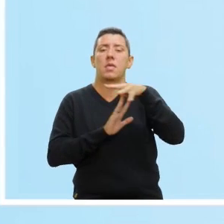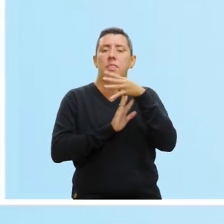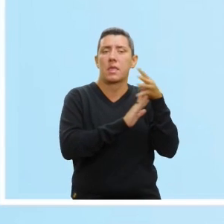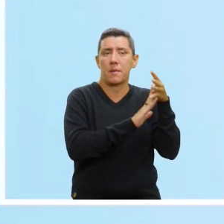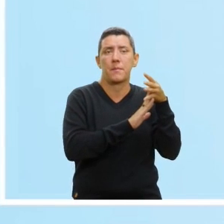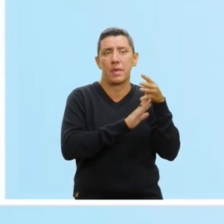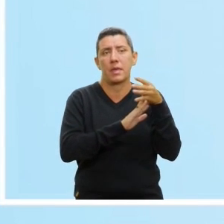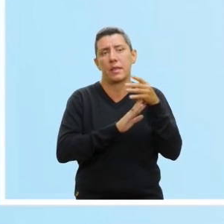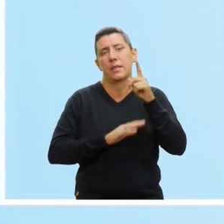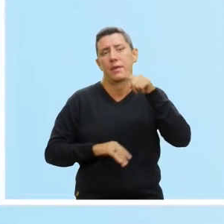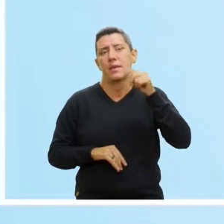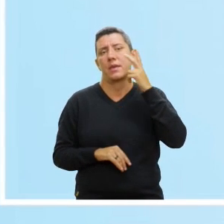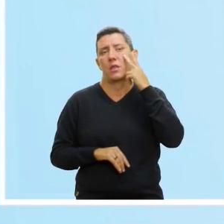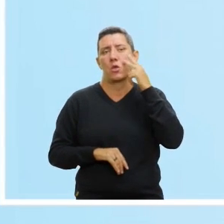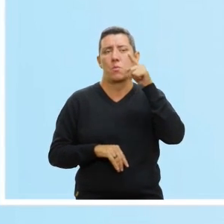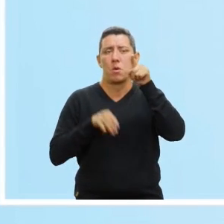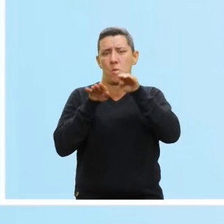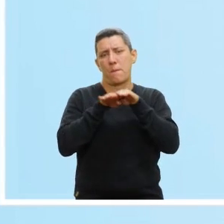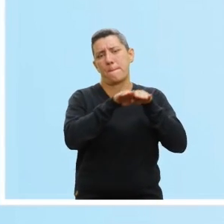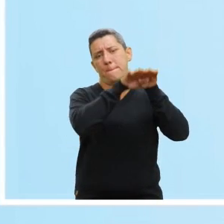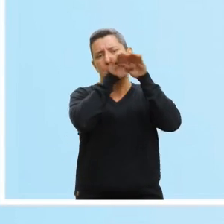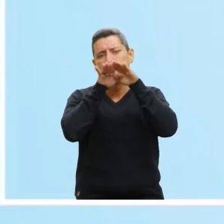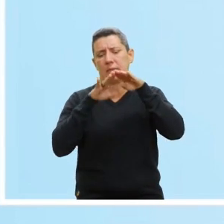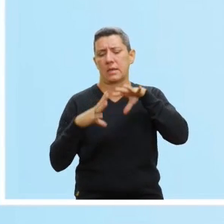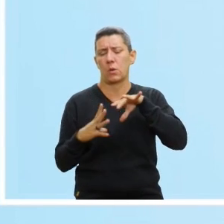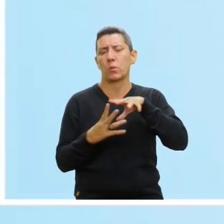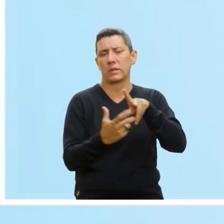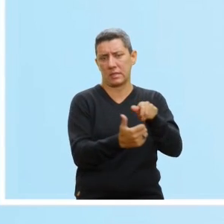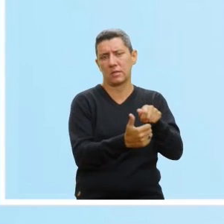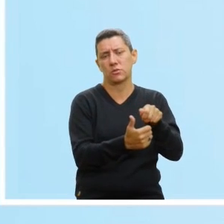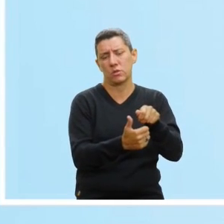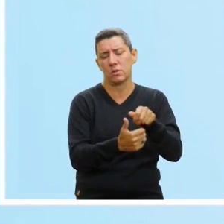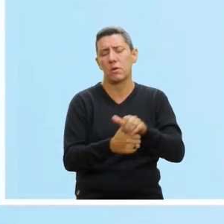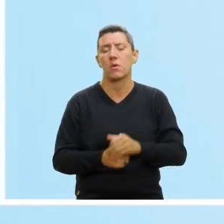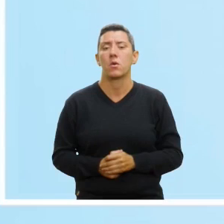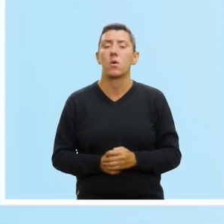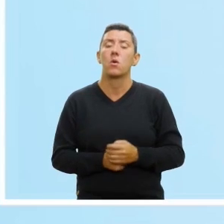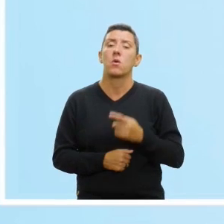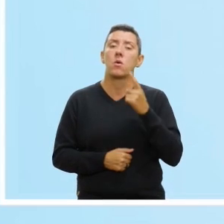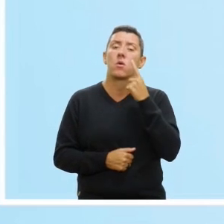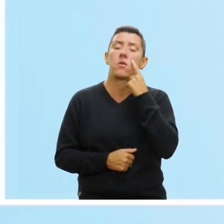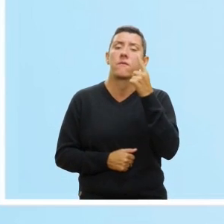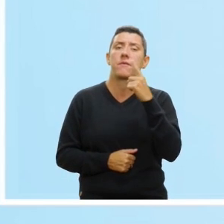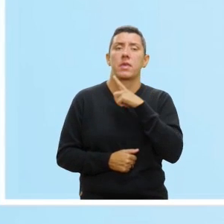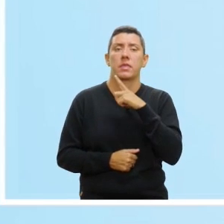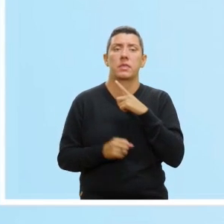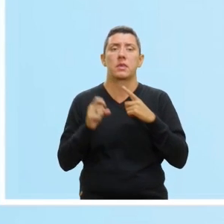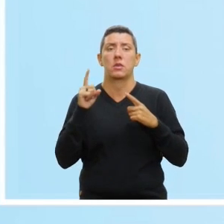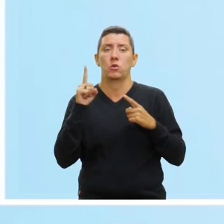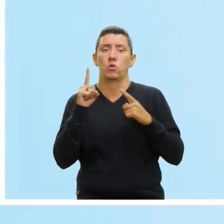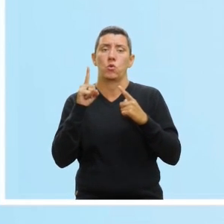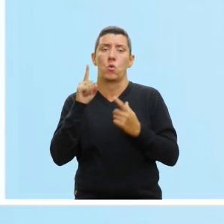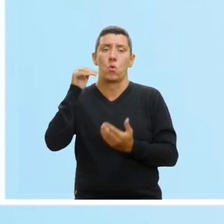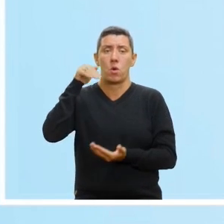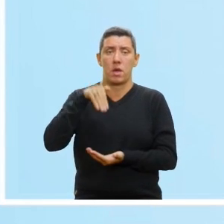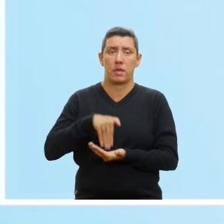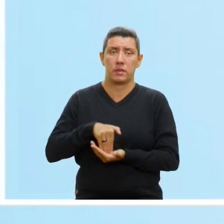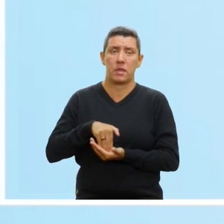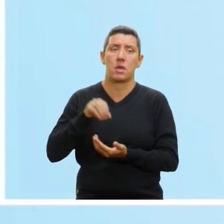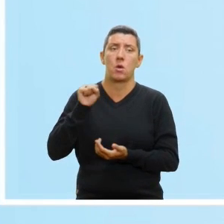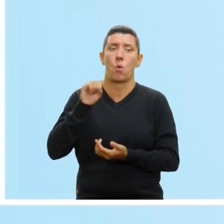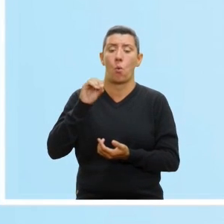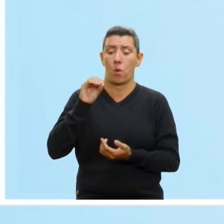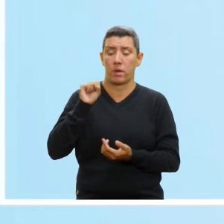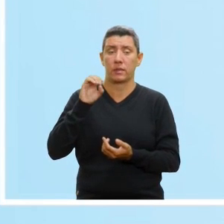EIT-UT, isso daqui é padrão internacional. Então, a gente vê aqui de 1 a 80, tá? Tem os 80